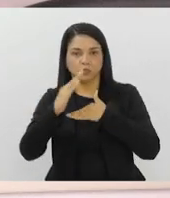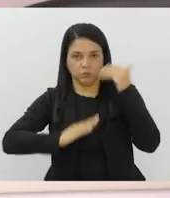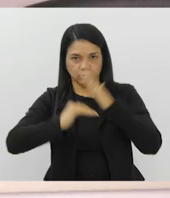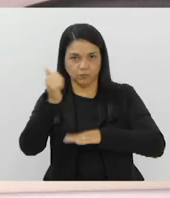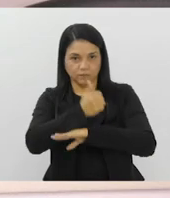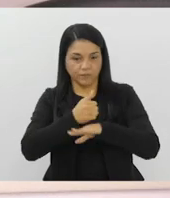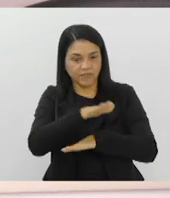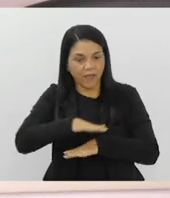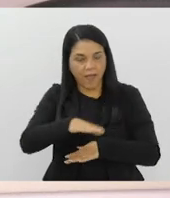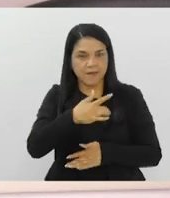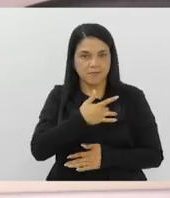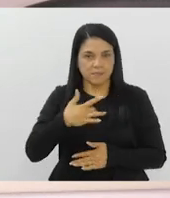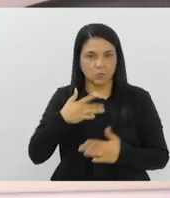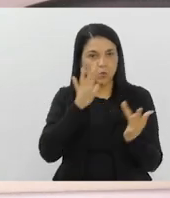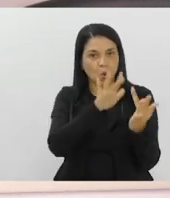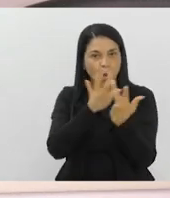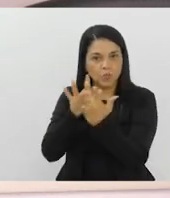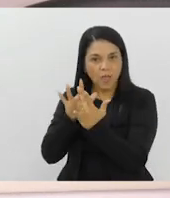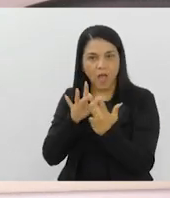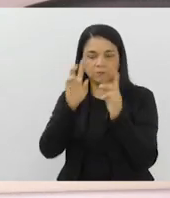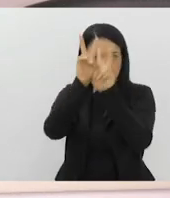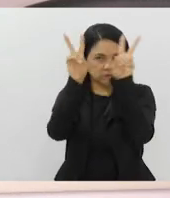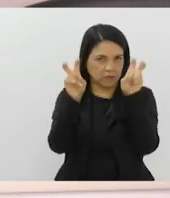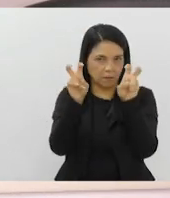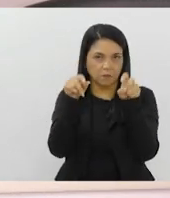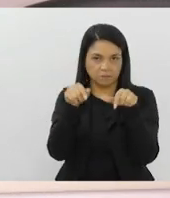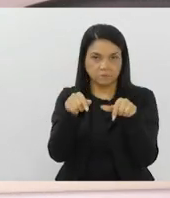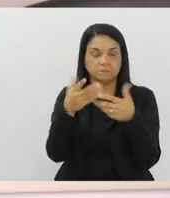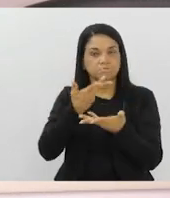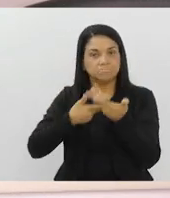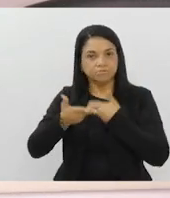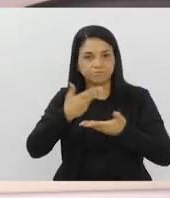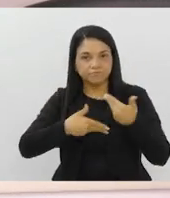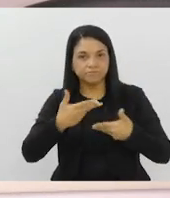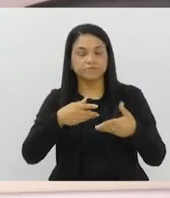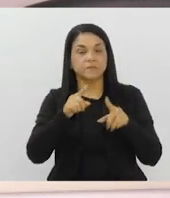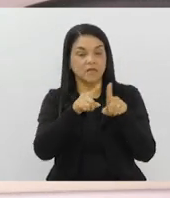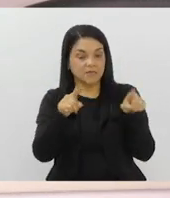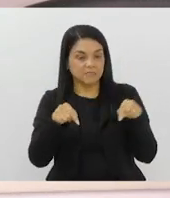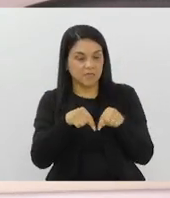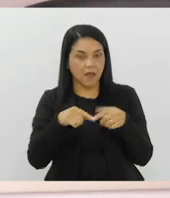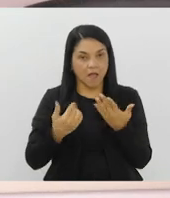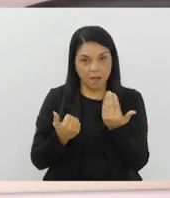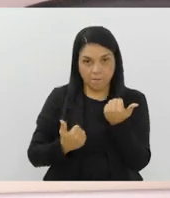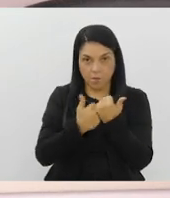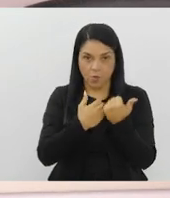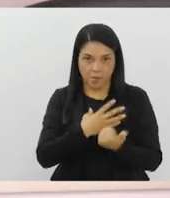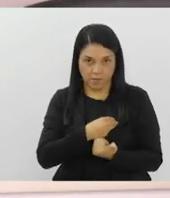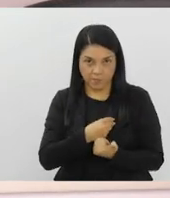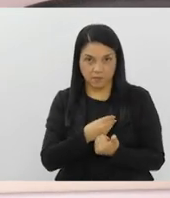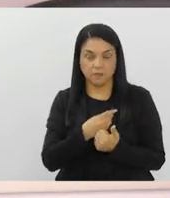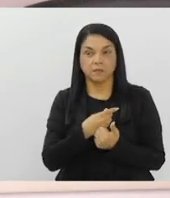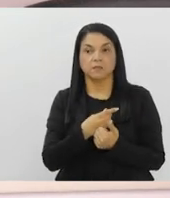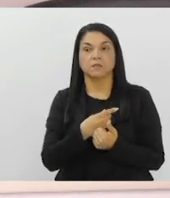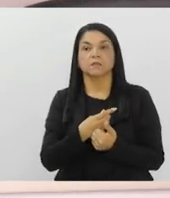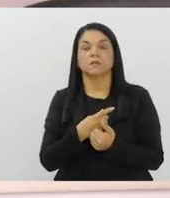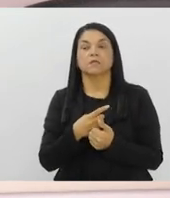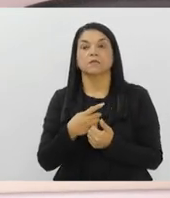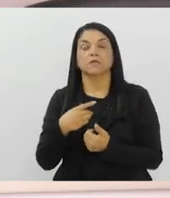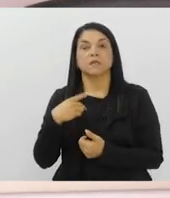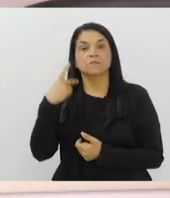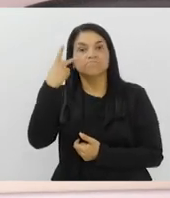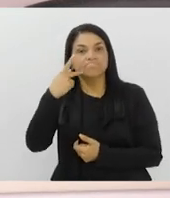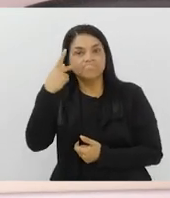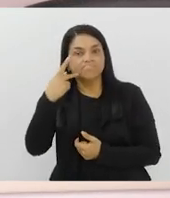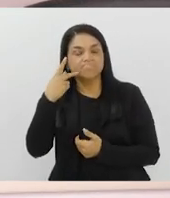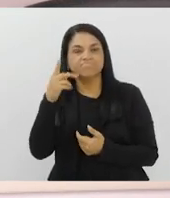área de saúde, tenham contato com essa temática. As salas de apoio, como nós já falamos, que lacunas na política nós